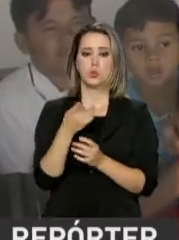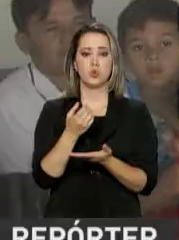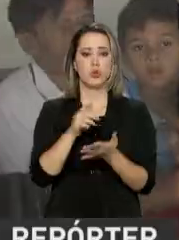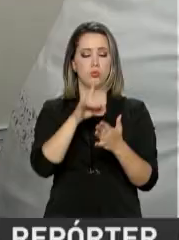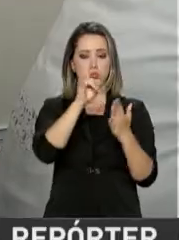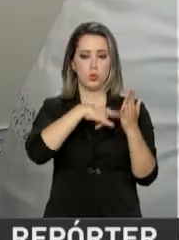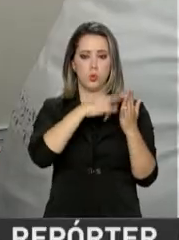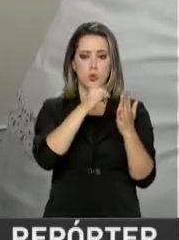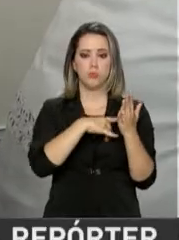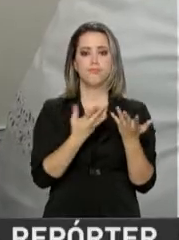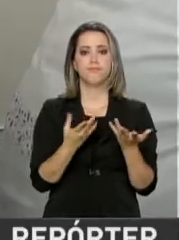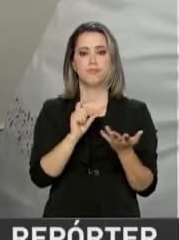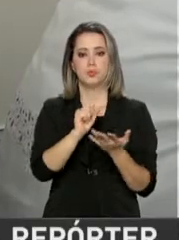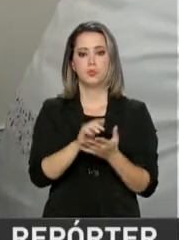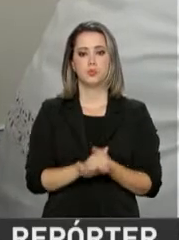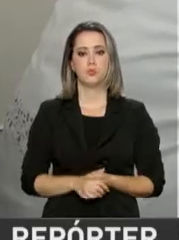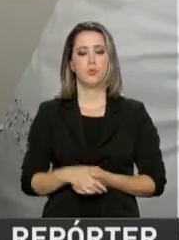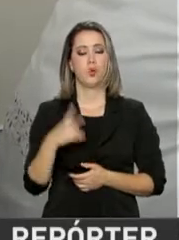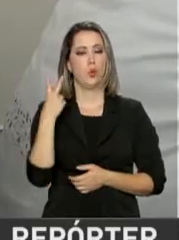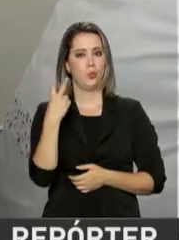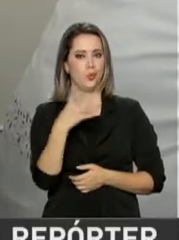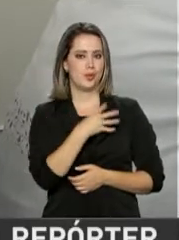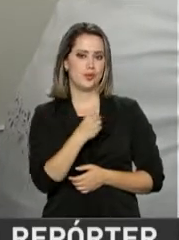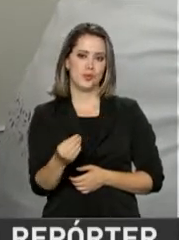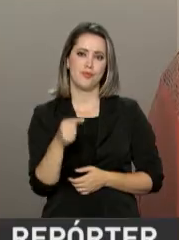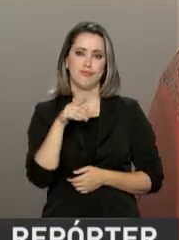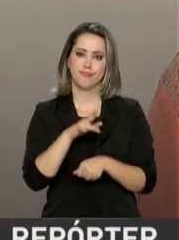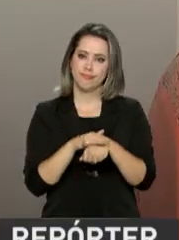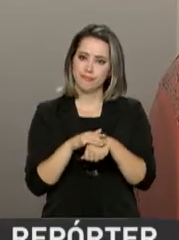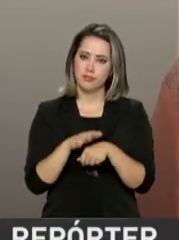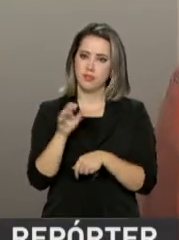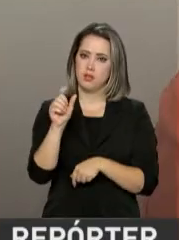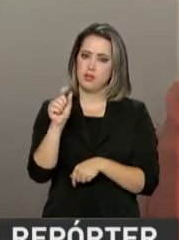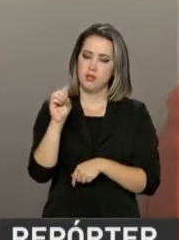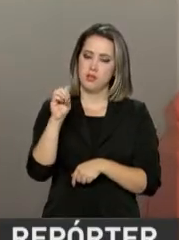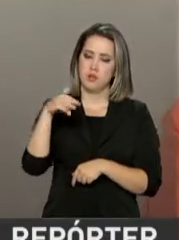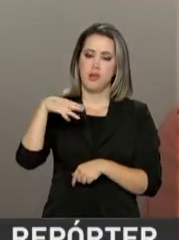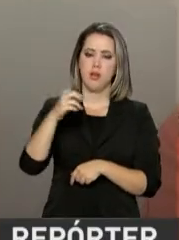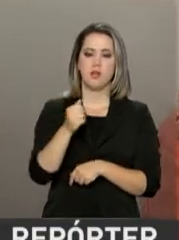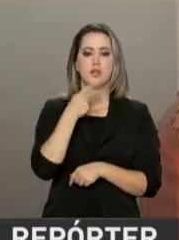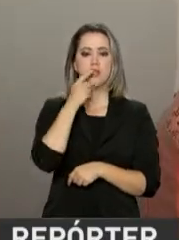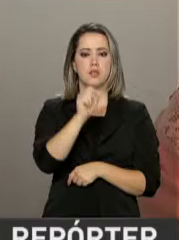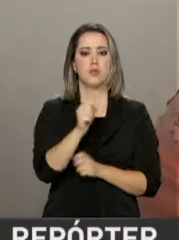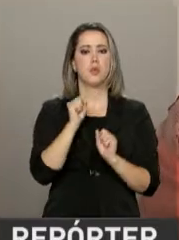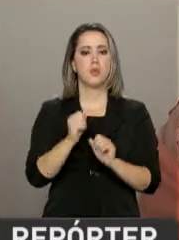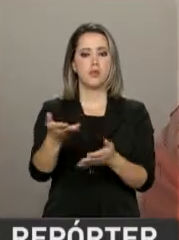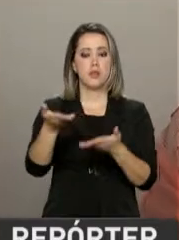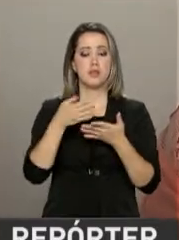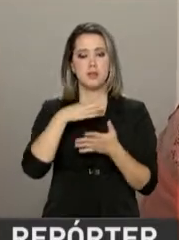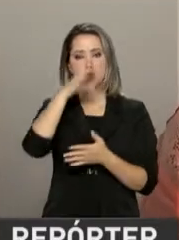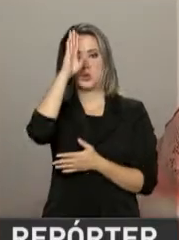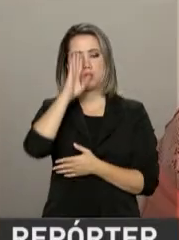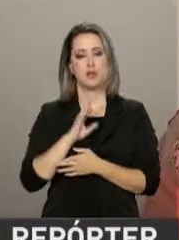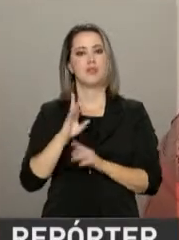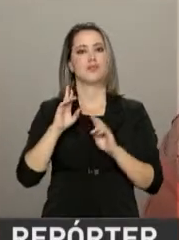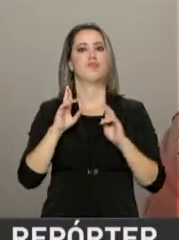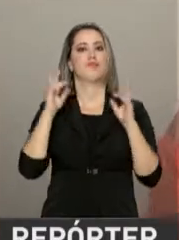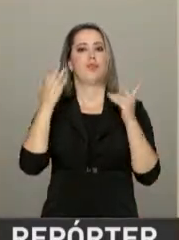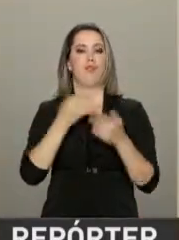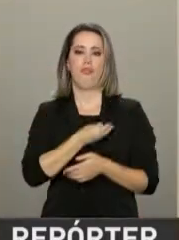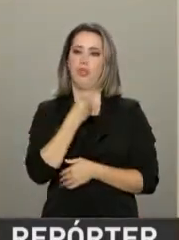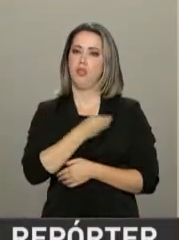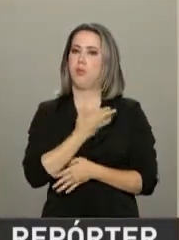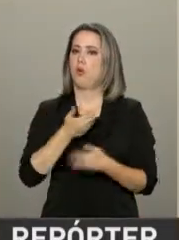do paciente com duas filhas asmática santa maria garante que poder receber os remédios sem pagar nada faz a diferença na vida da família